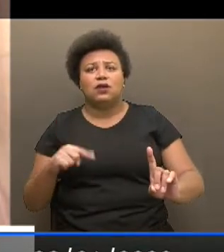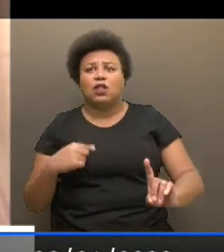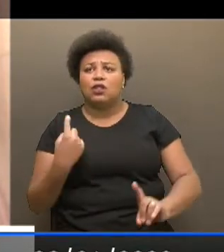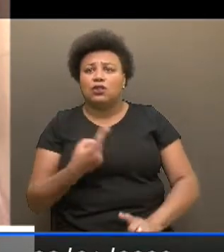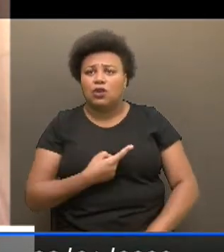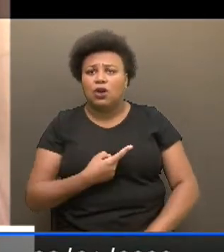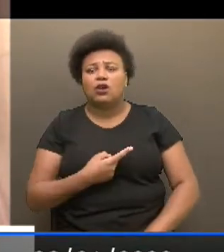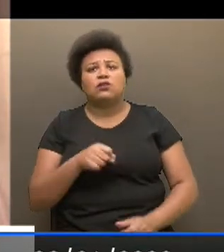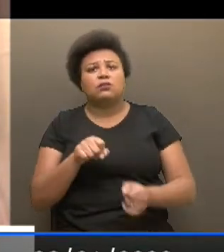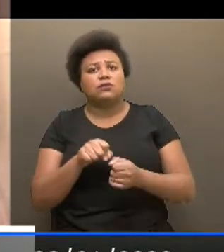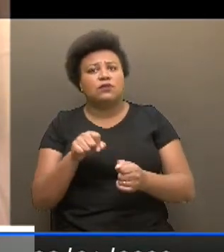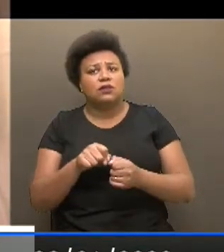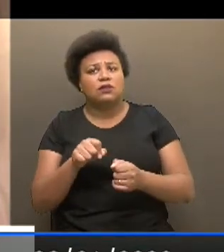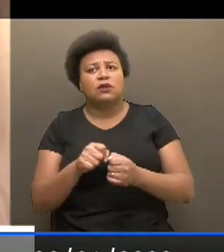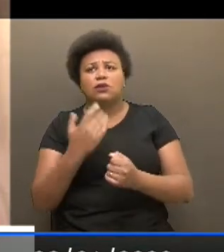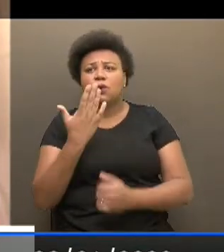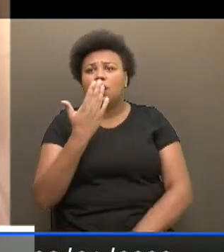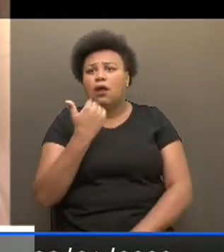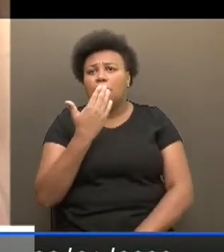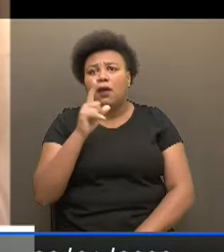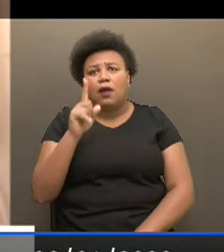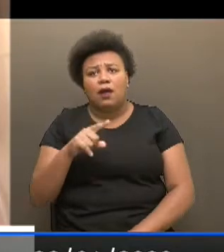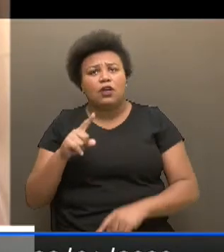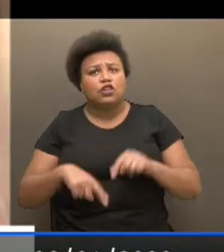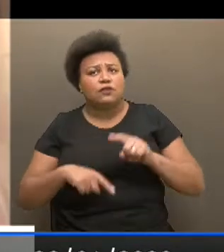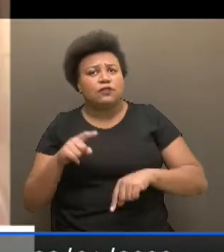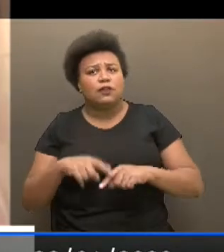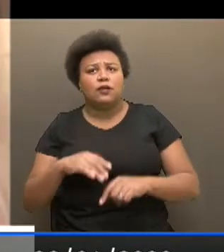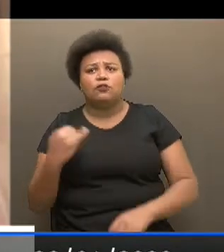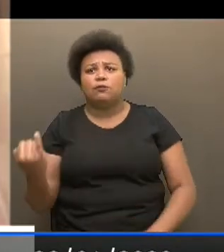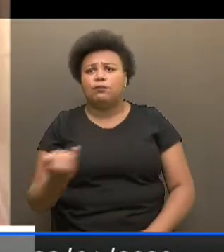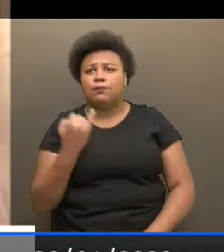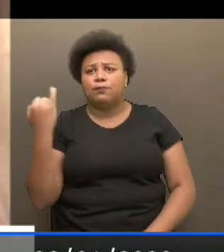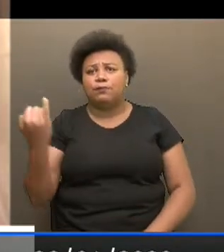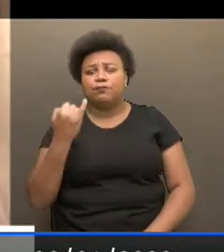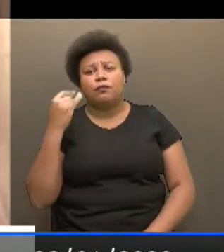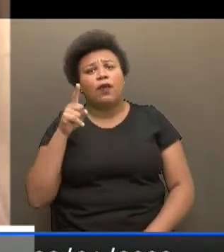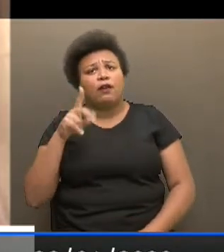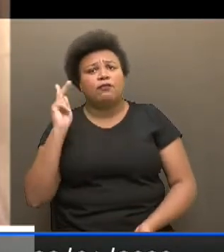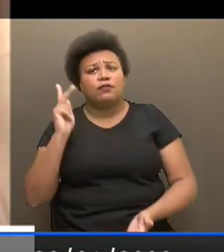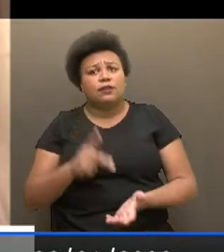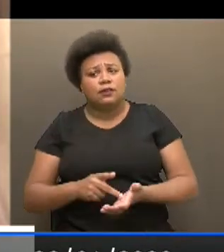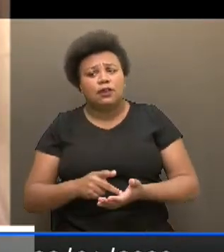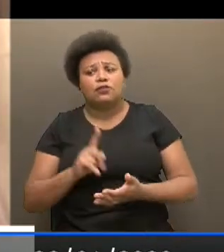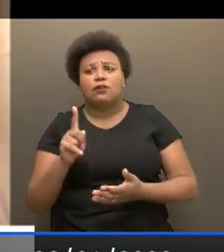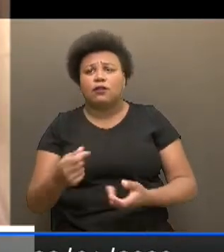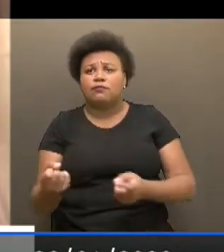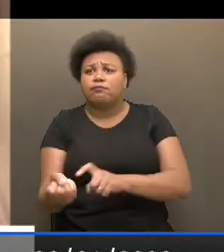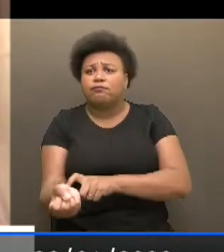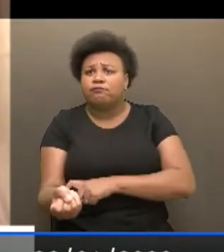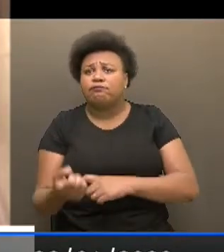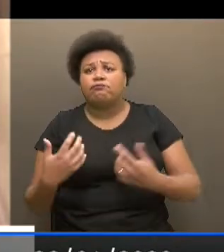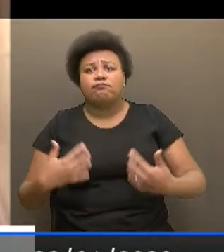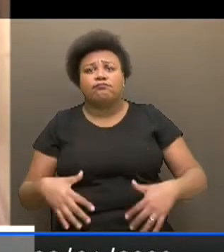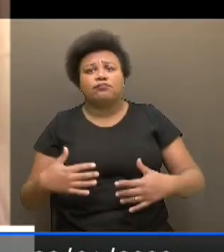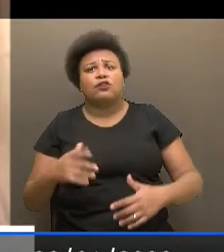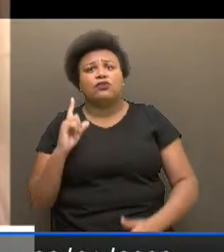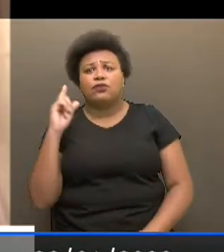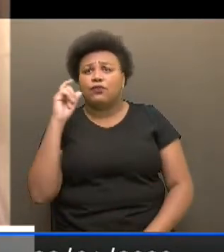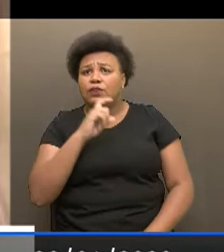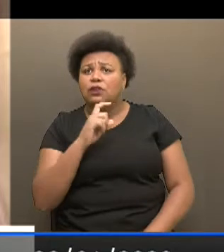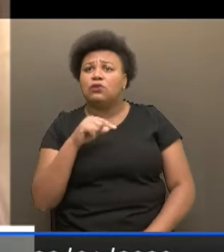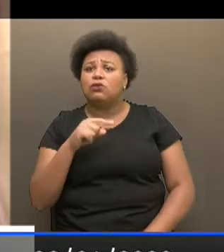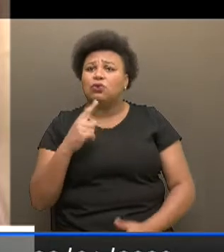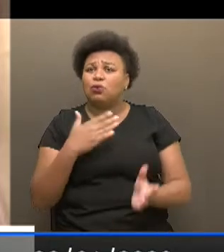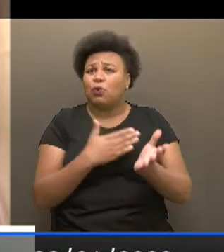aí produzindo alimentos. É uma atividade essencial. É realmente uma missão e duríssima. Desde o